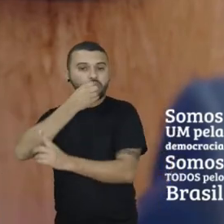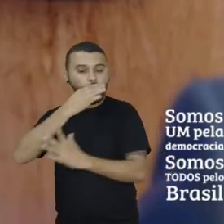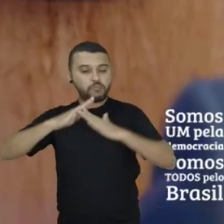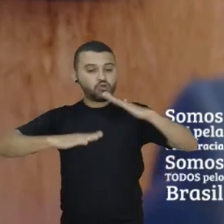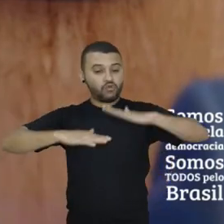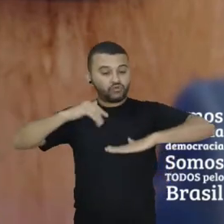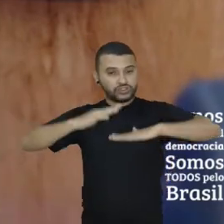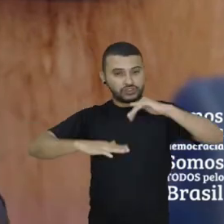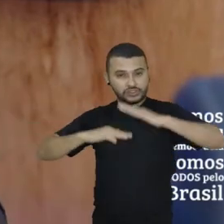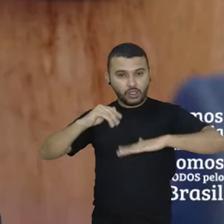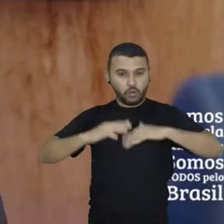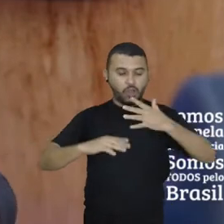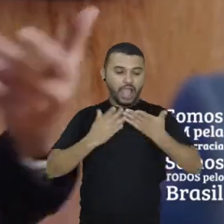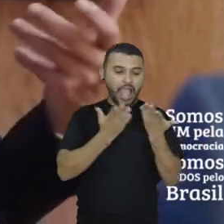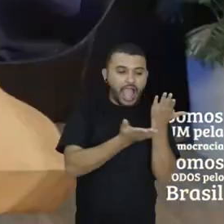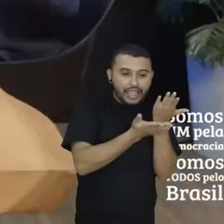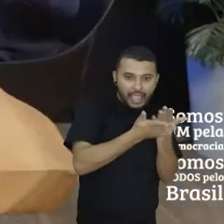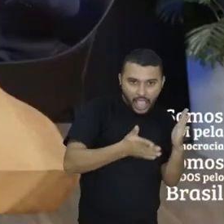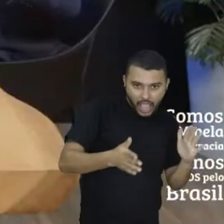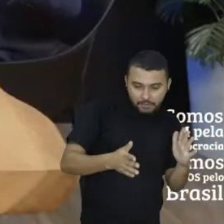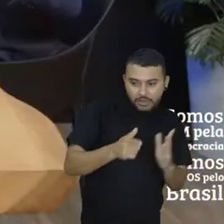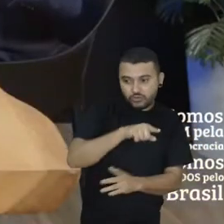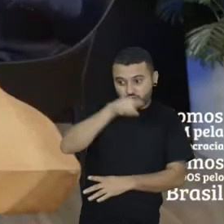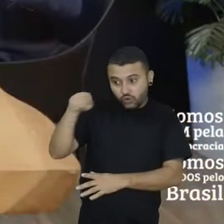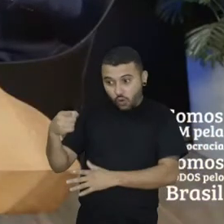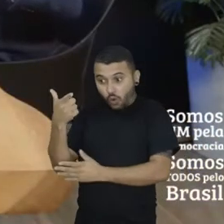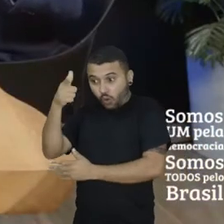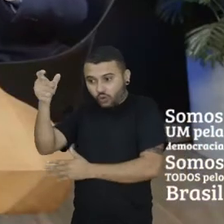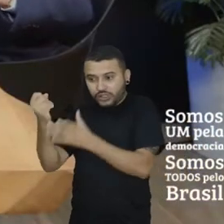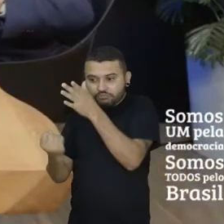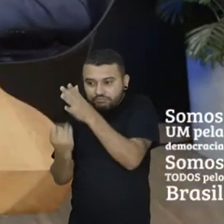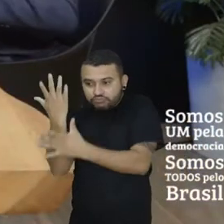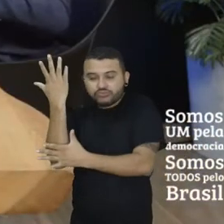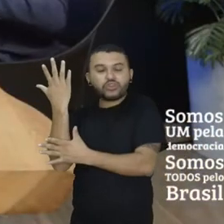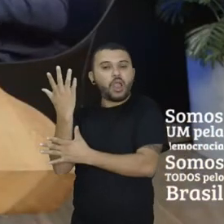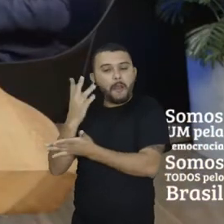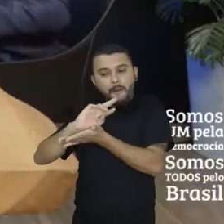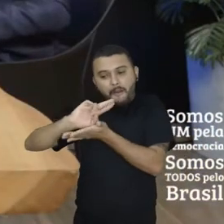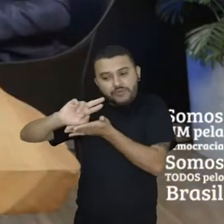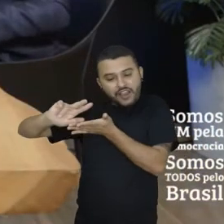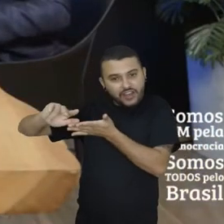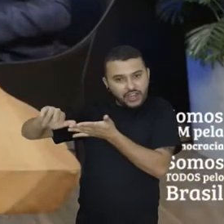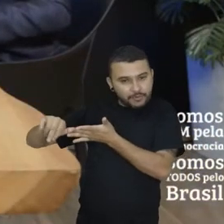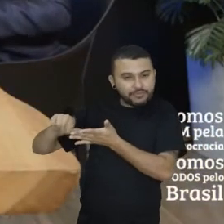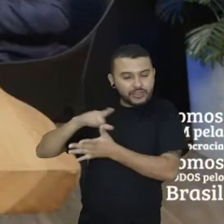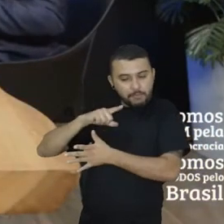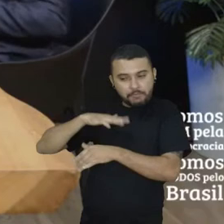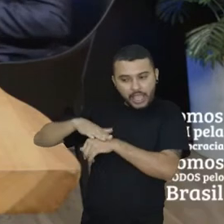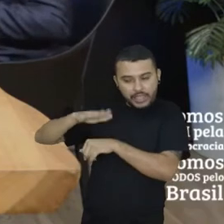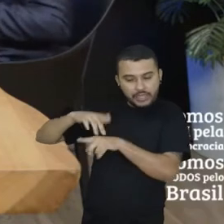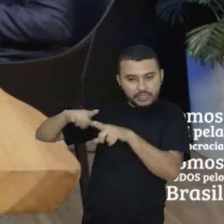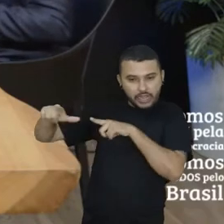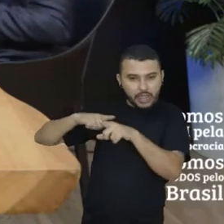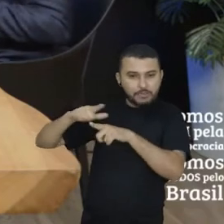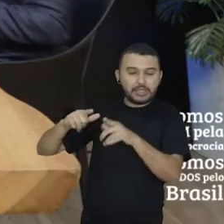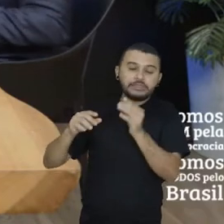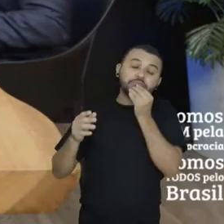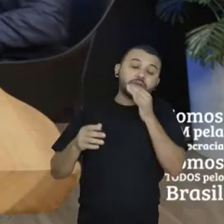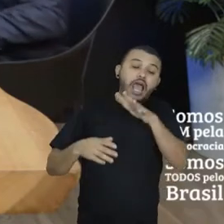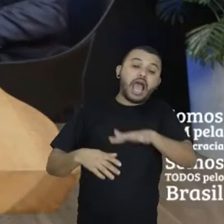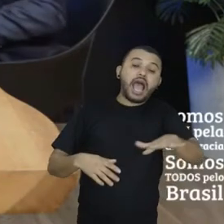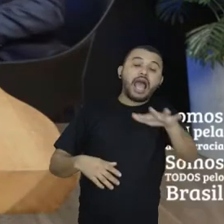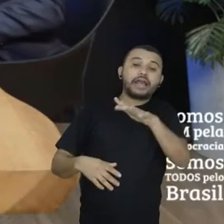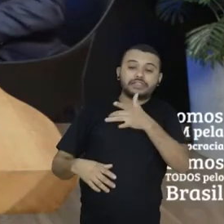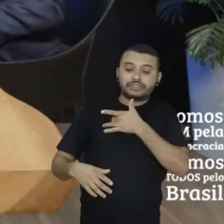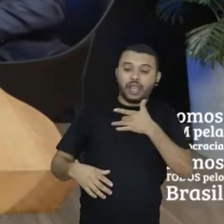profissões desaparecem e outras crescem muito. Você tem uma demanda enorme. A área de saúde. Se você